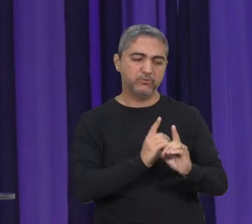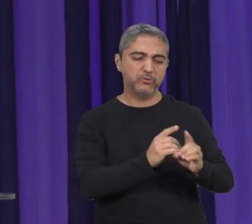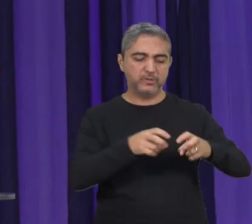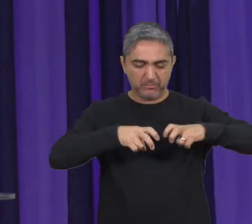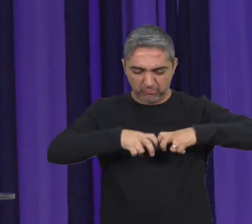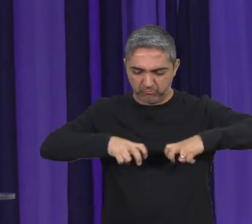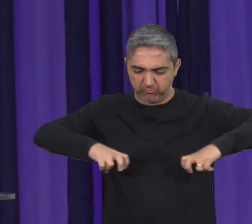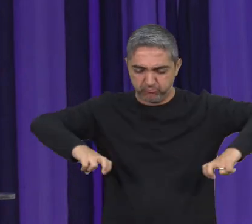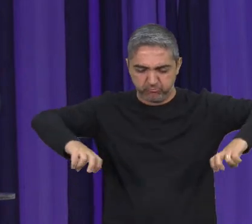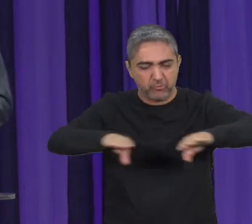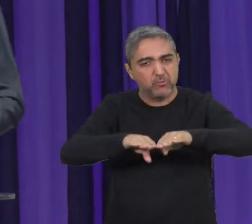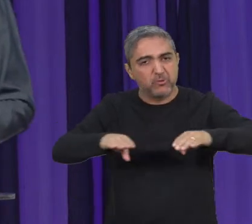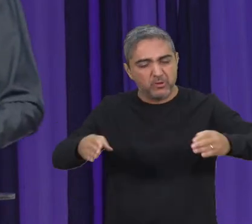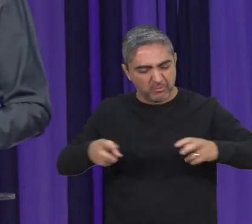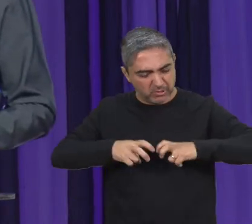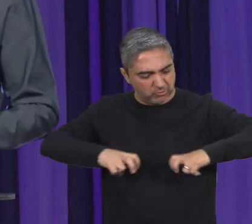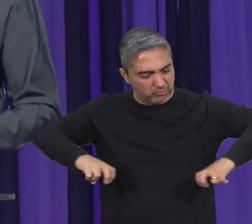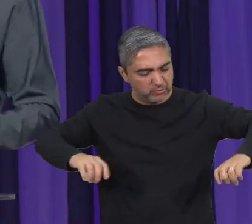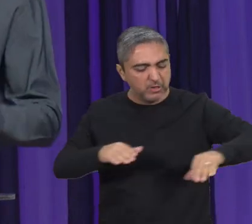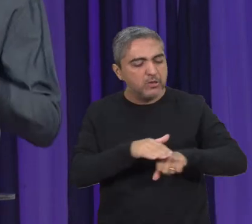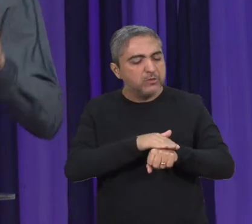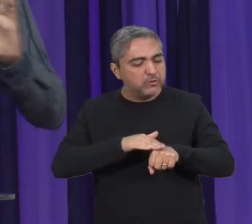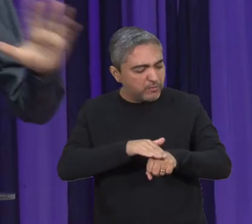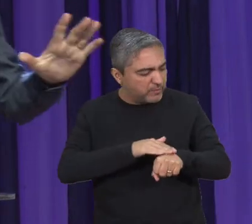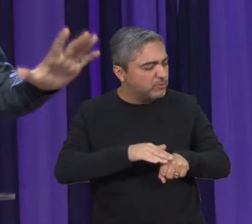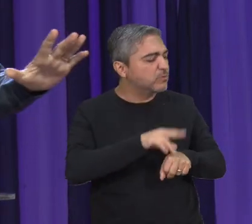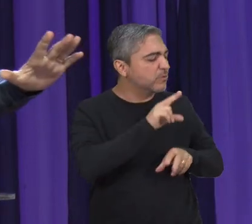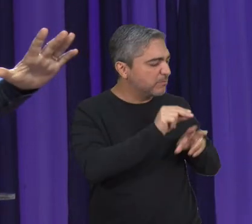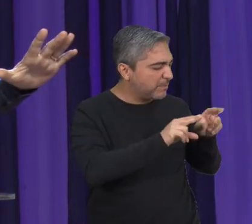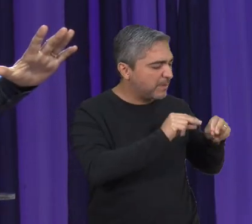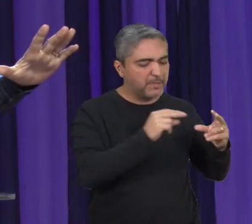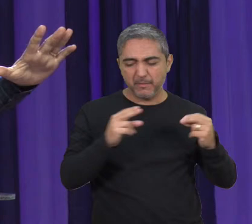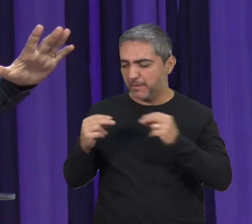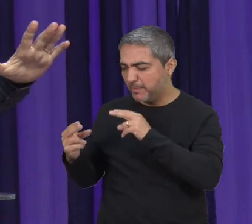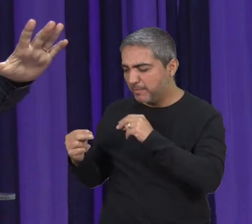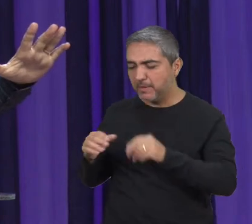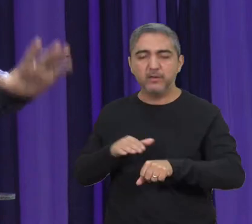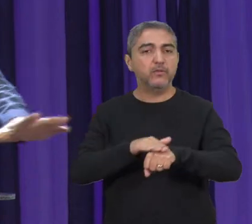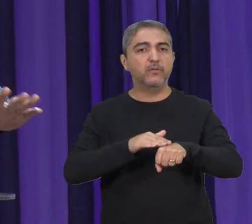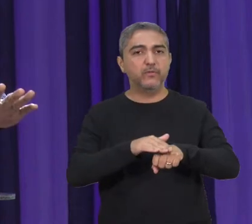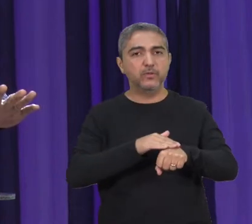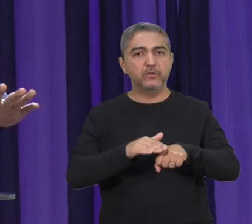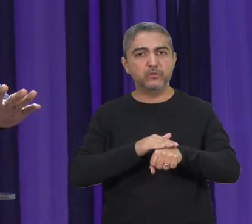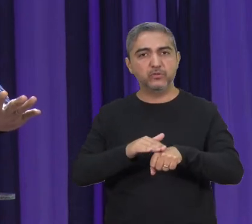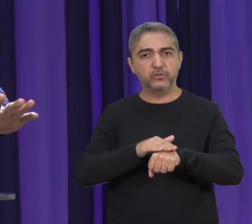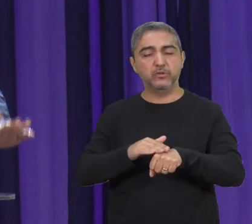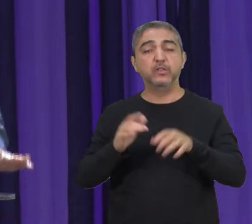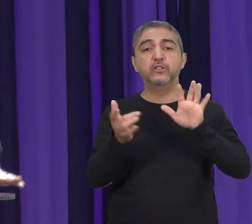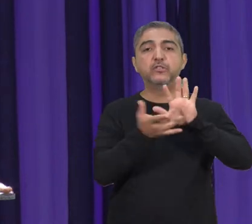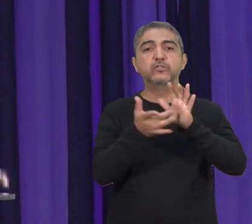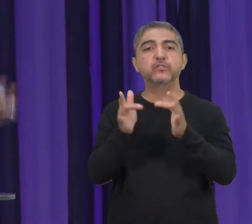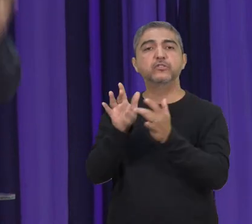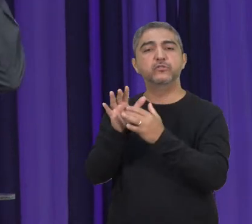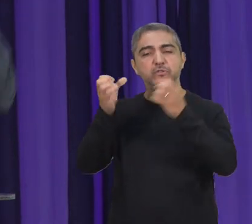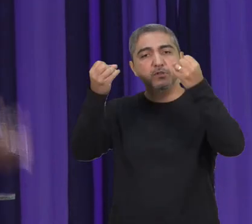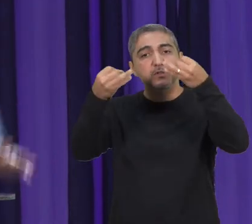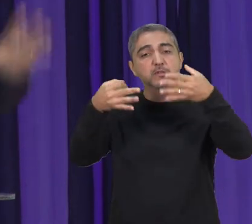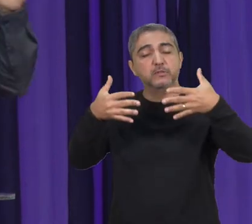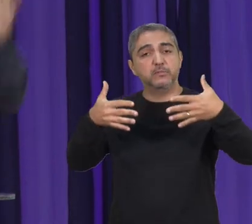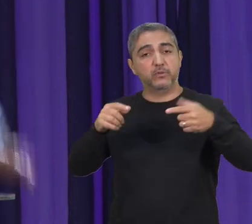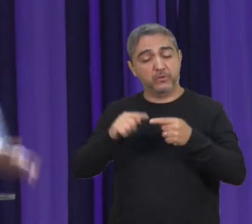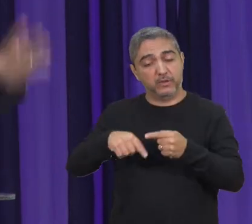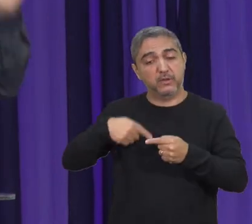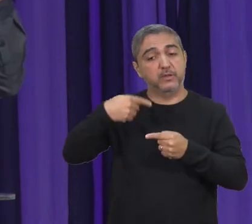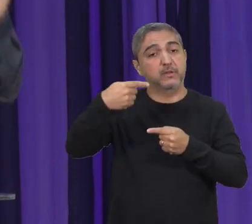com aqueles homens. Era a sua despedida antes do seu